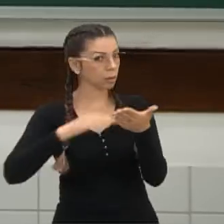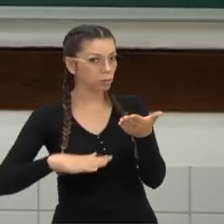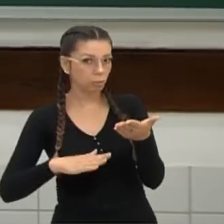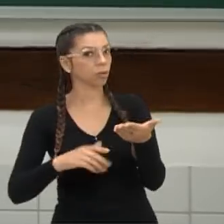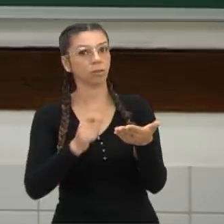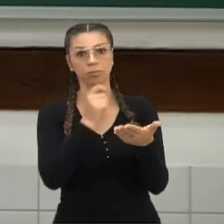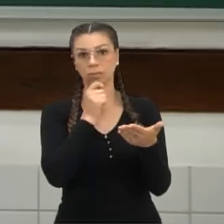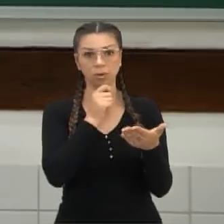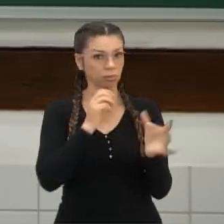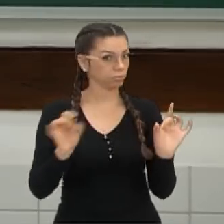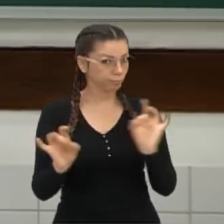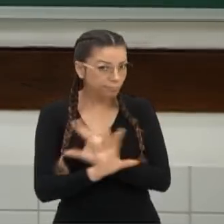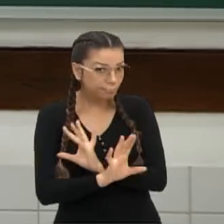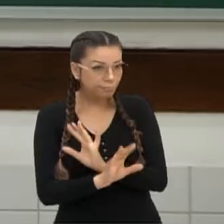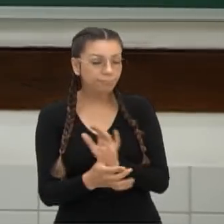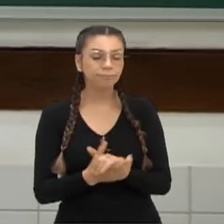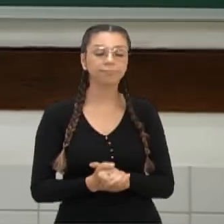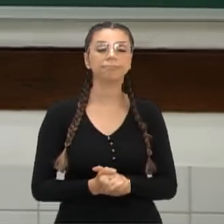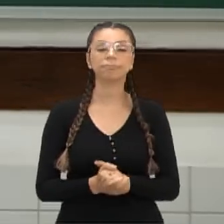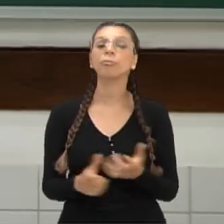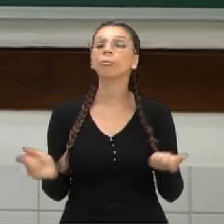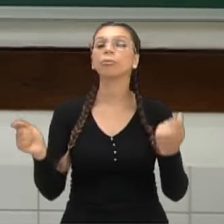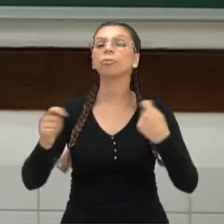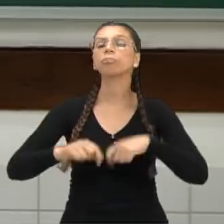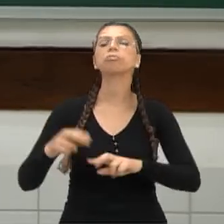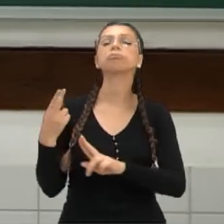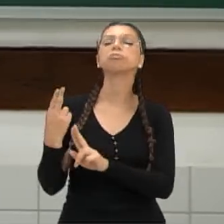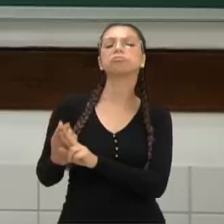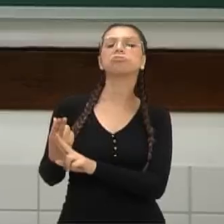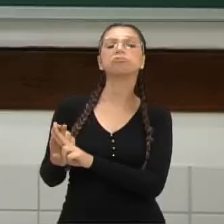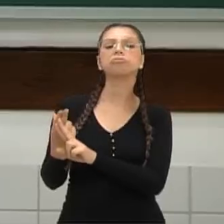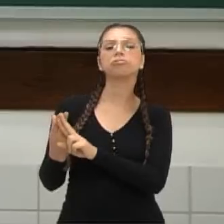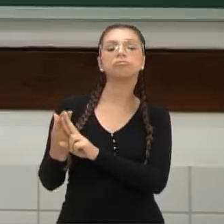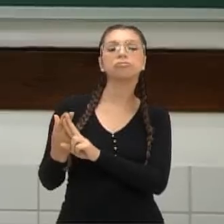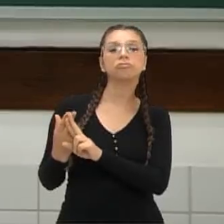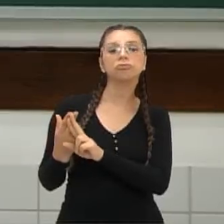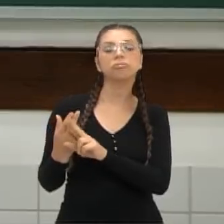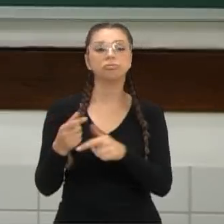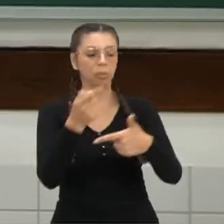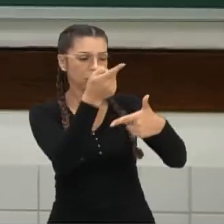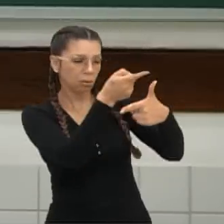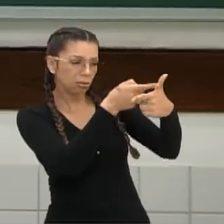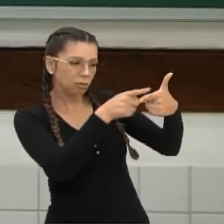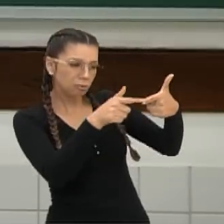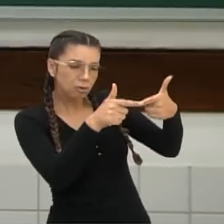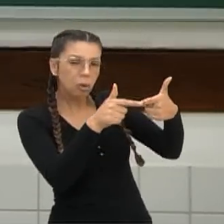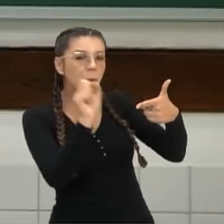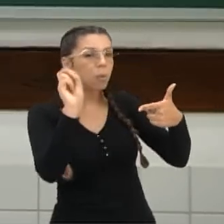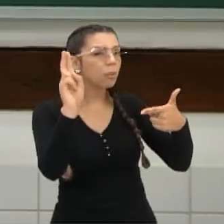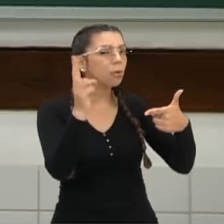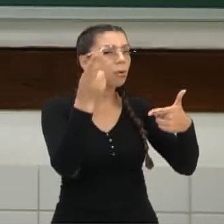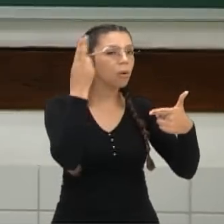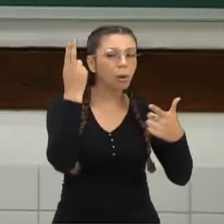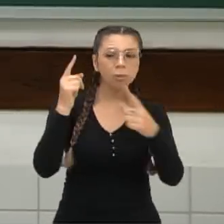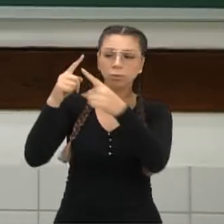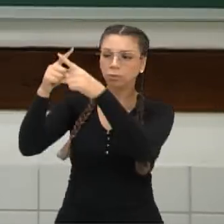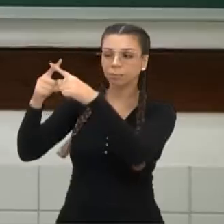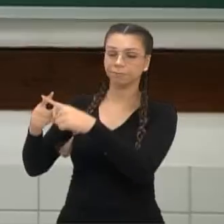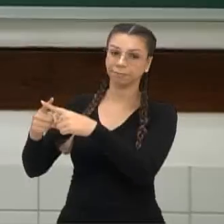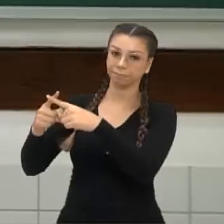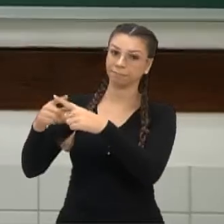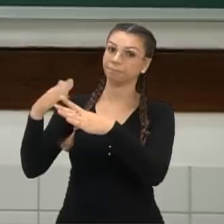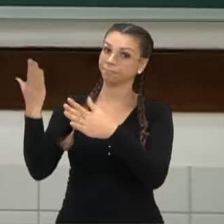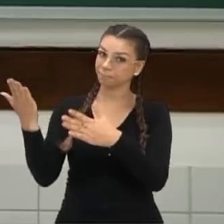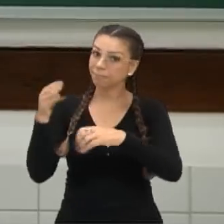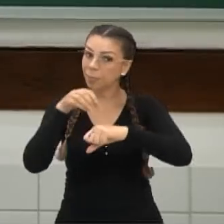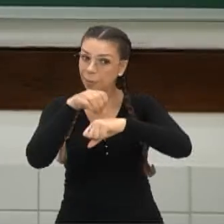ainda. Qual a operação vamos utilizar? Divisão ou multiplicação? A professora já deu uma